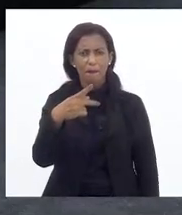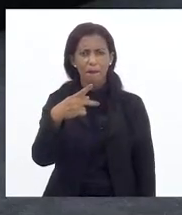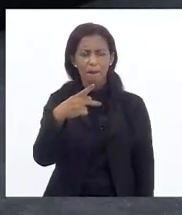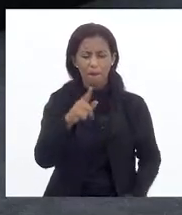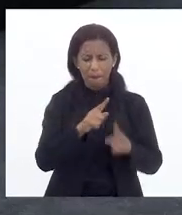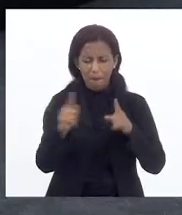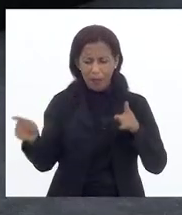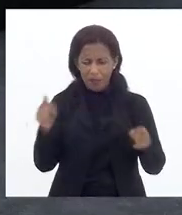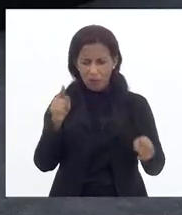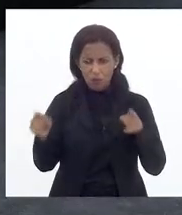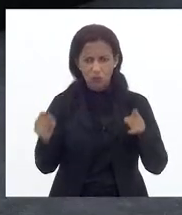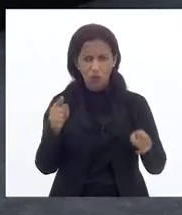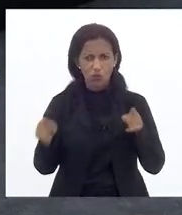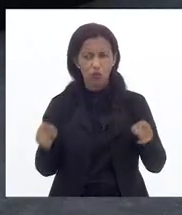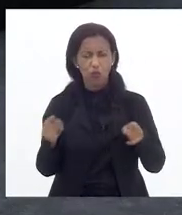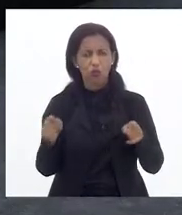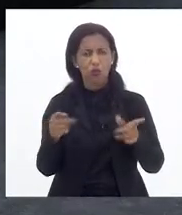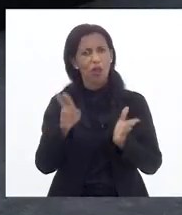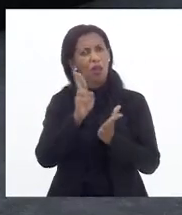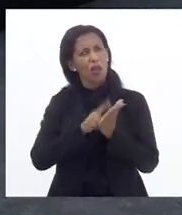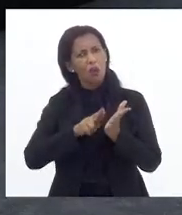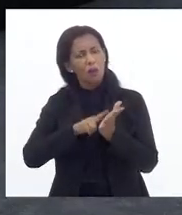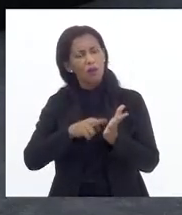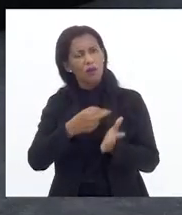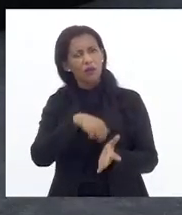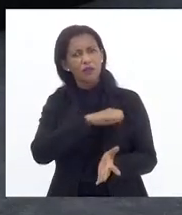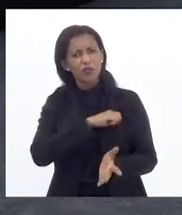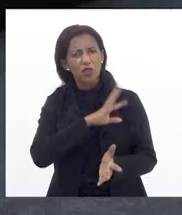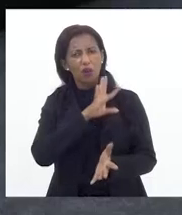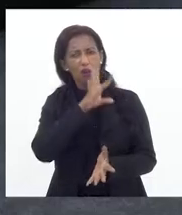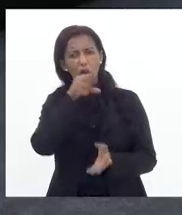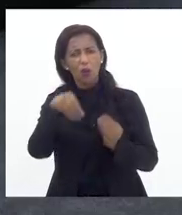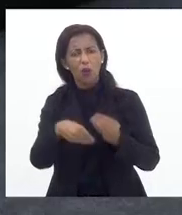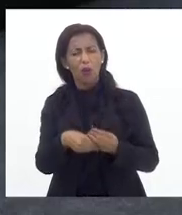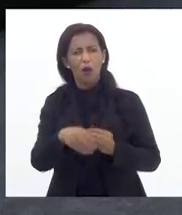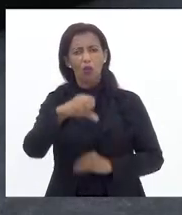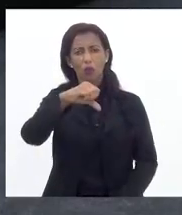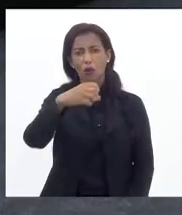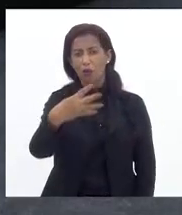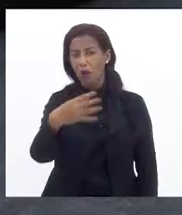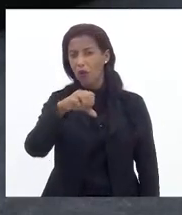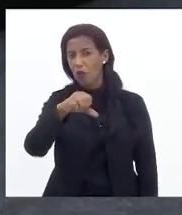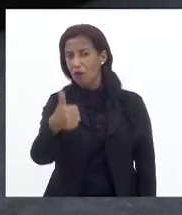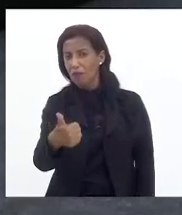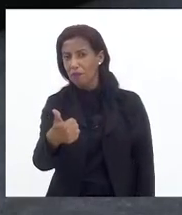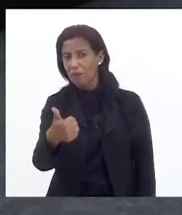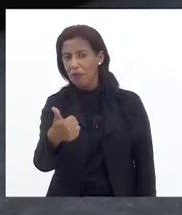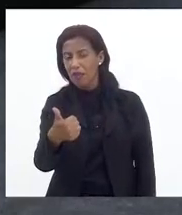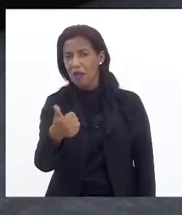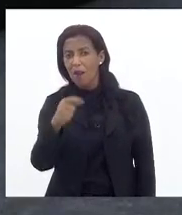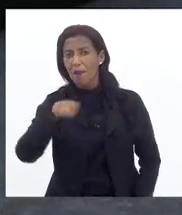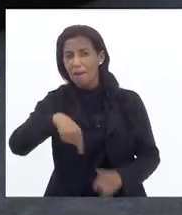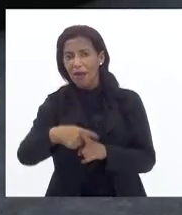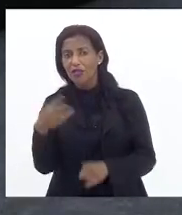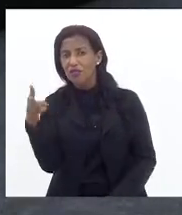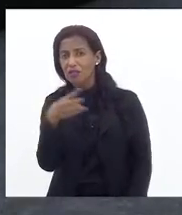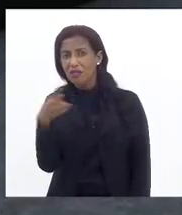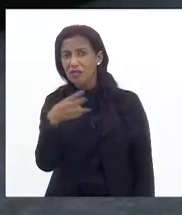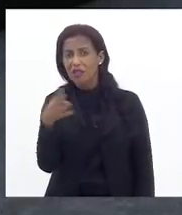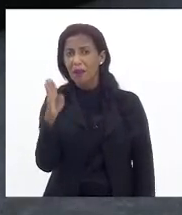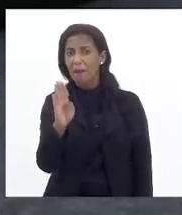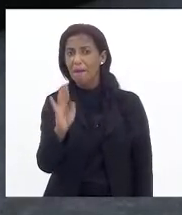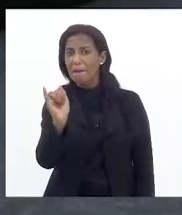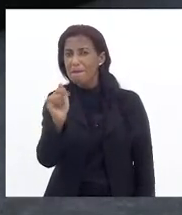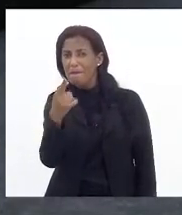período o primeiro período do plano de recuperação que foi incorporado à lei 94 armée mas 33 milhões